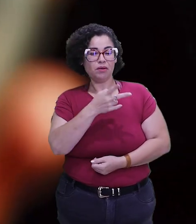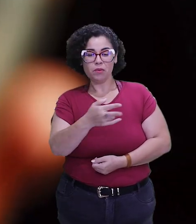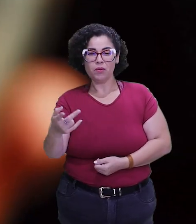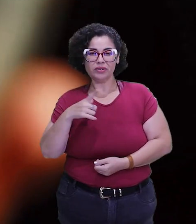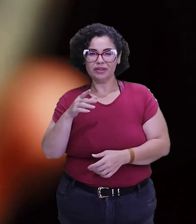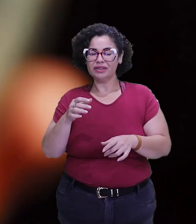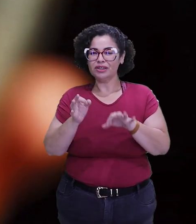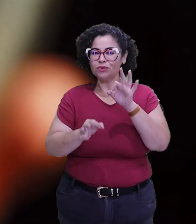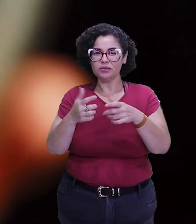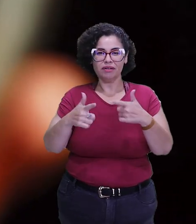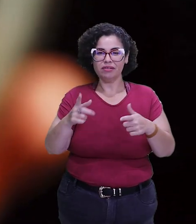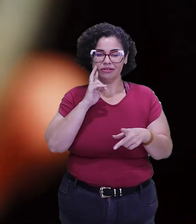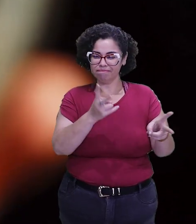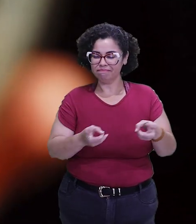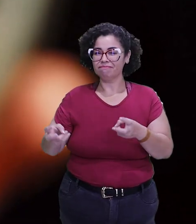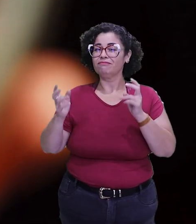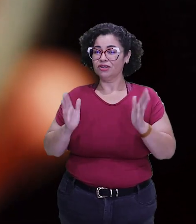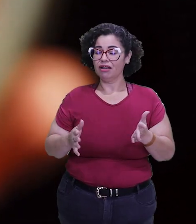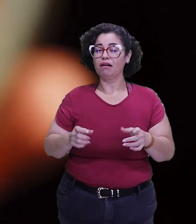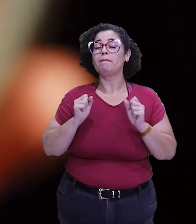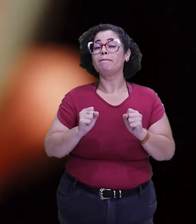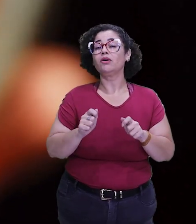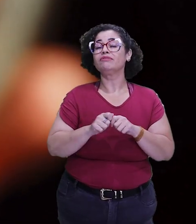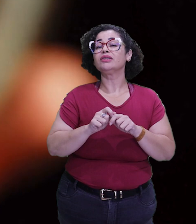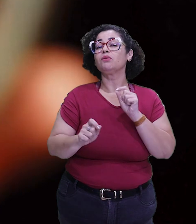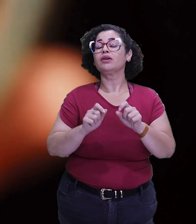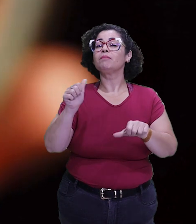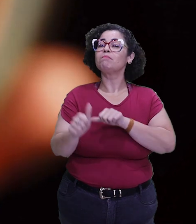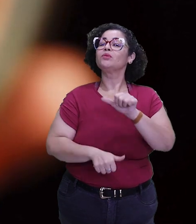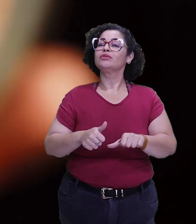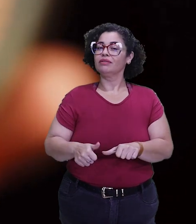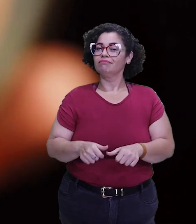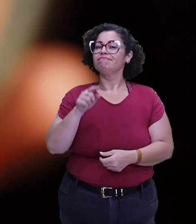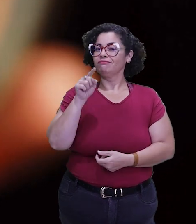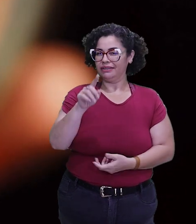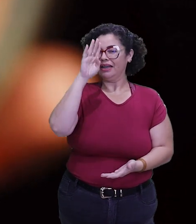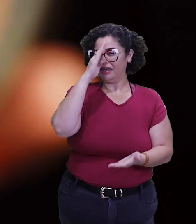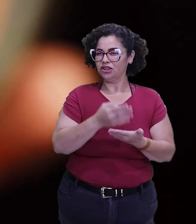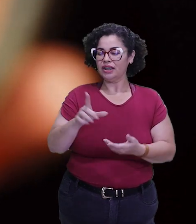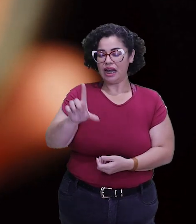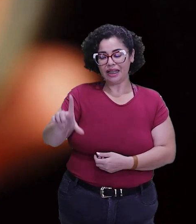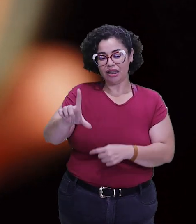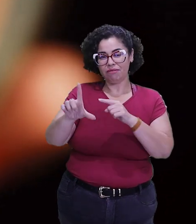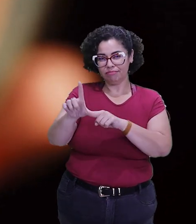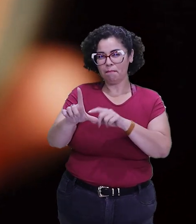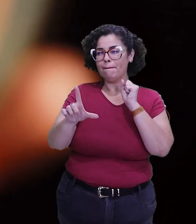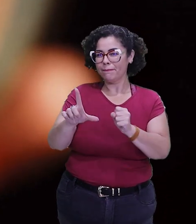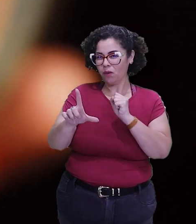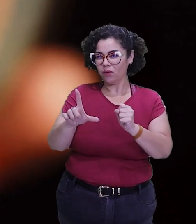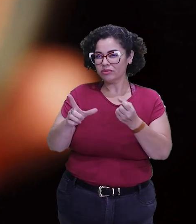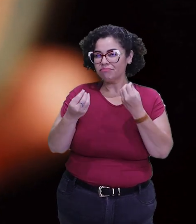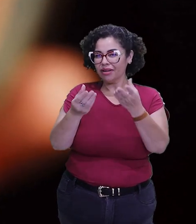situação injusta ao seu redor? O que pode ser feito para mudar isso? Você acredita que a literatura pode exercer